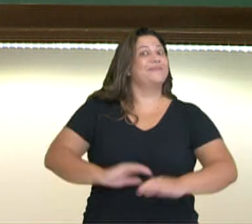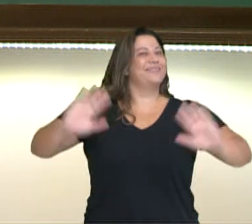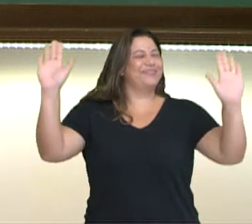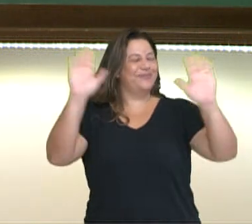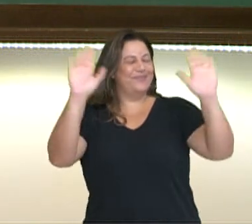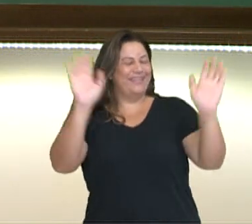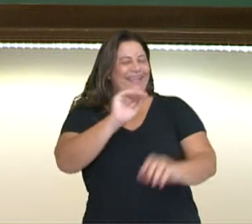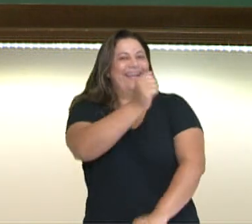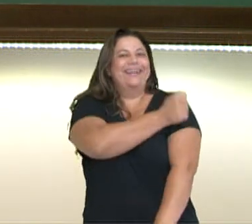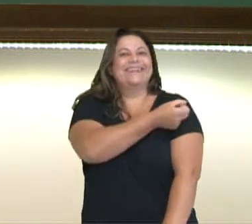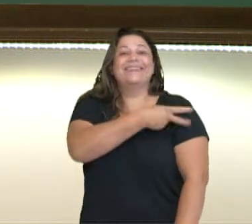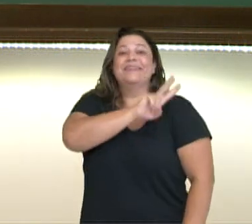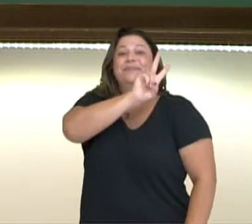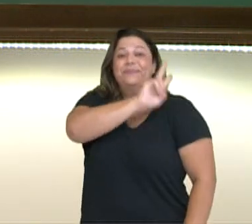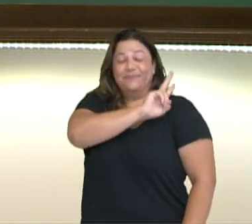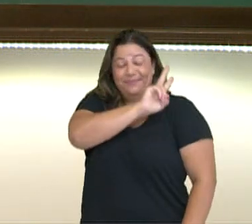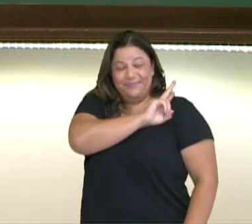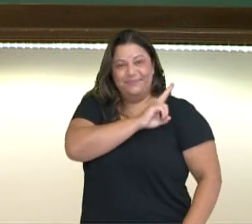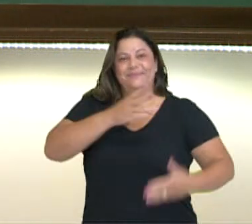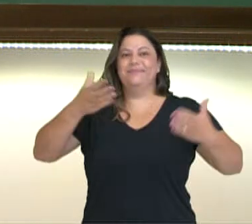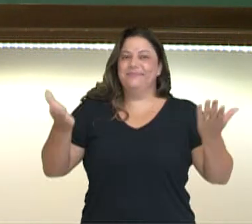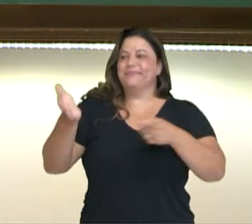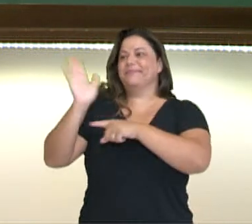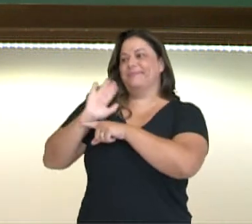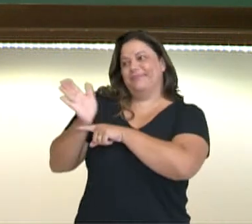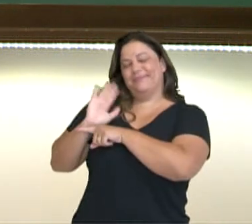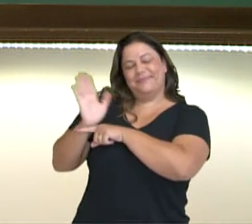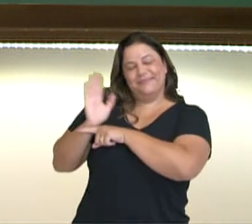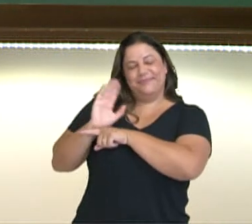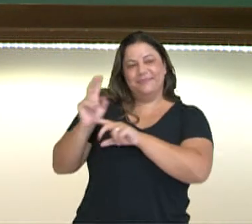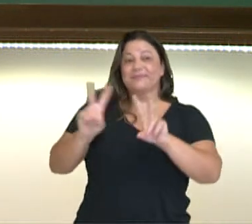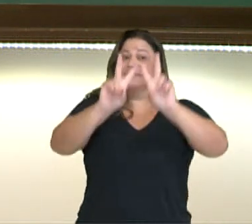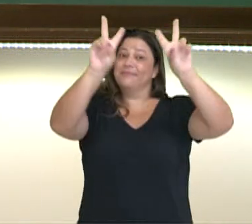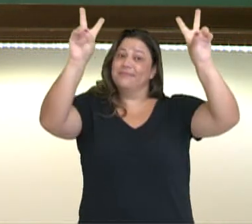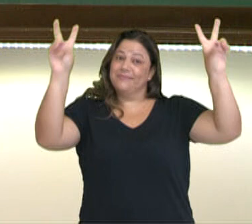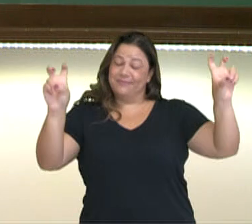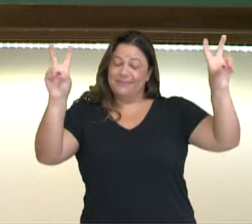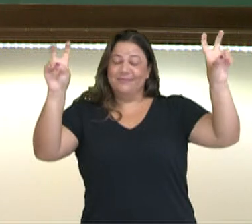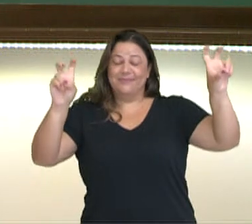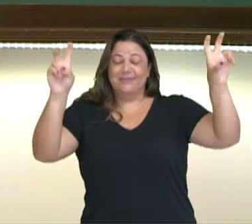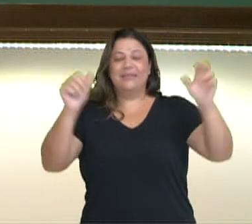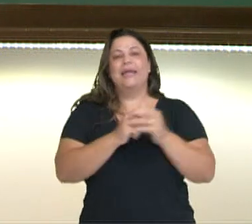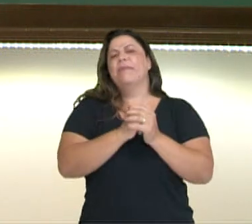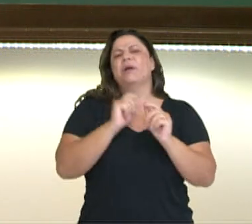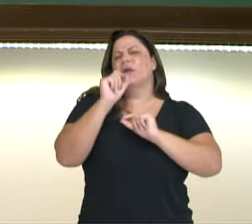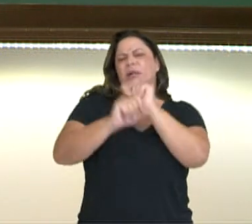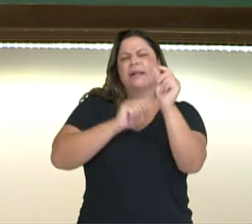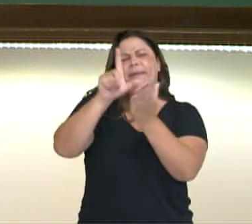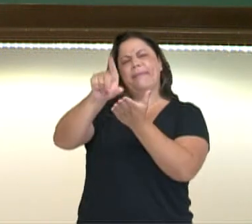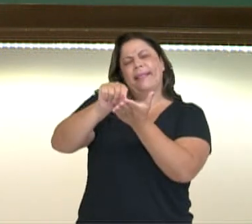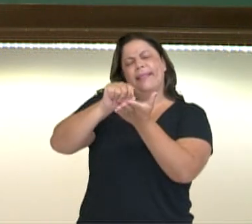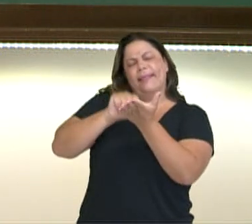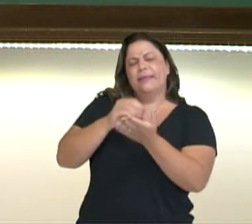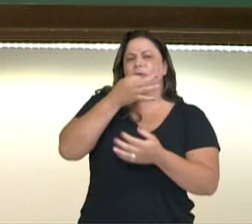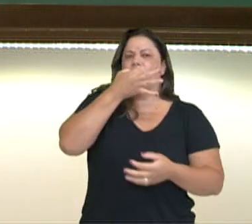Olá, estudantes da segunda série. Nesse vídeo vamos falar sobre artigo de opinião. Você está lembrado o que é um artigo de opinião?